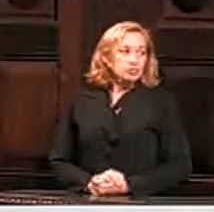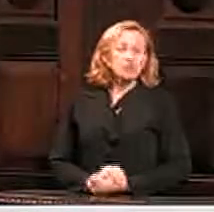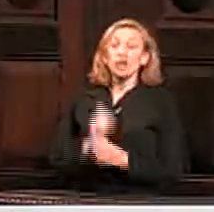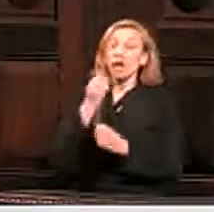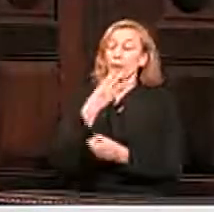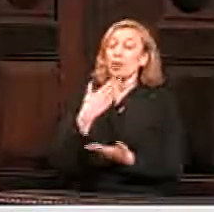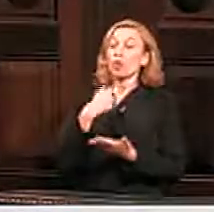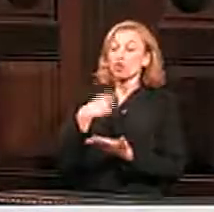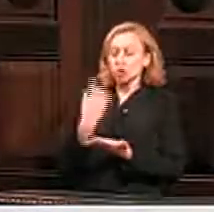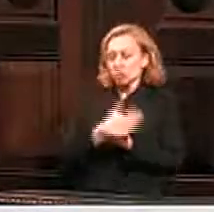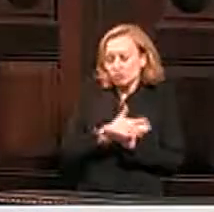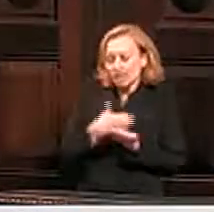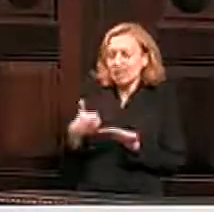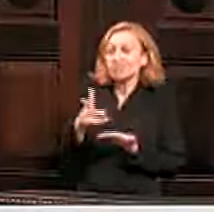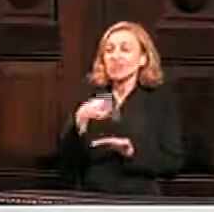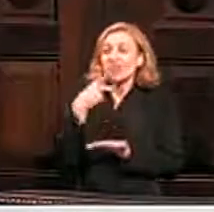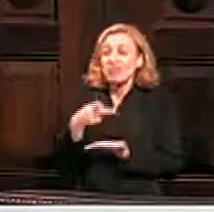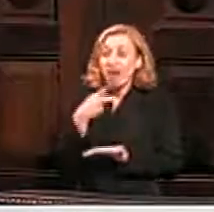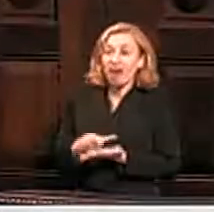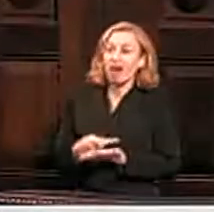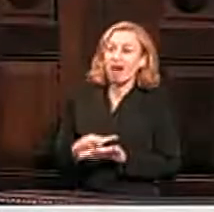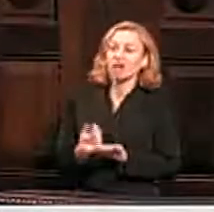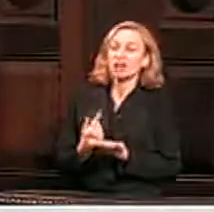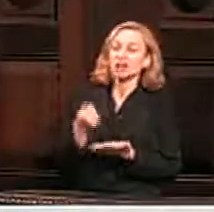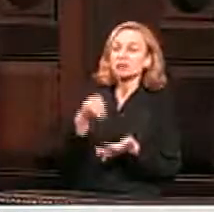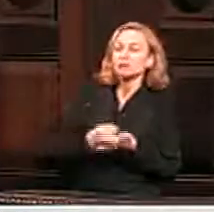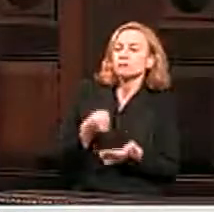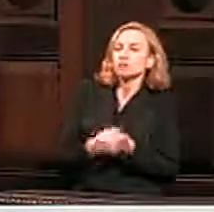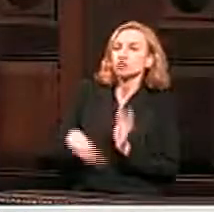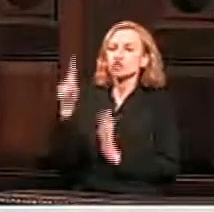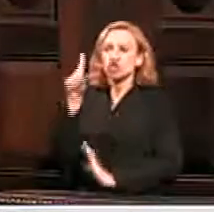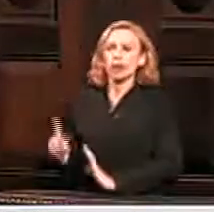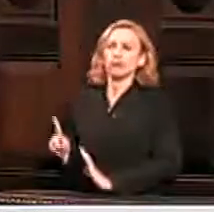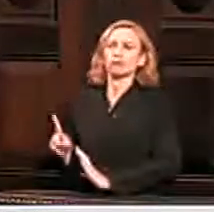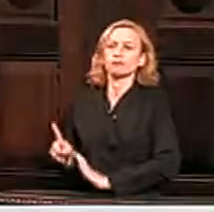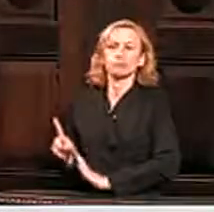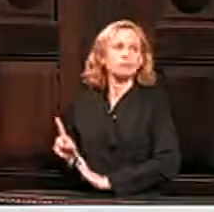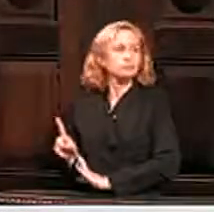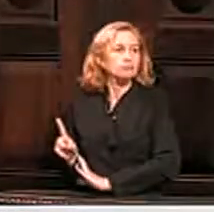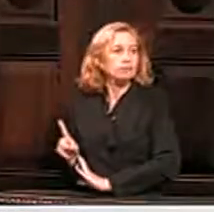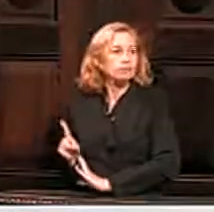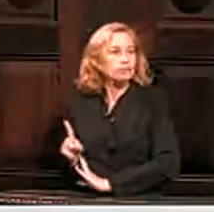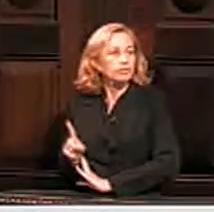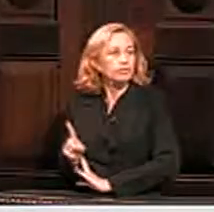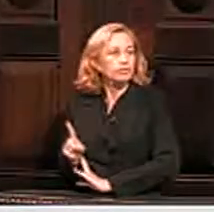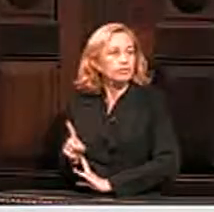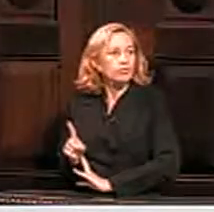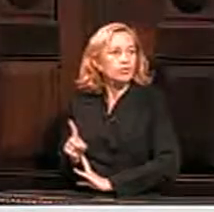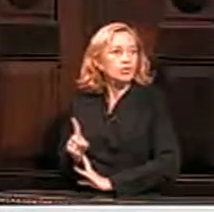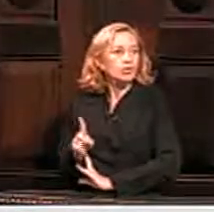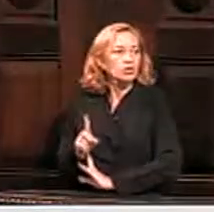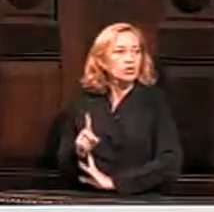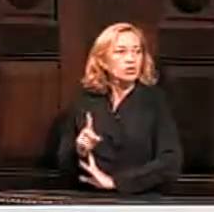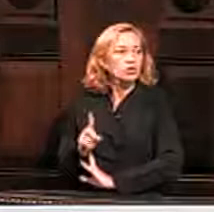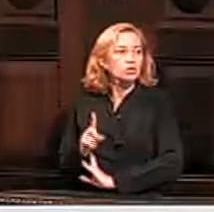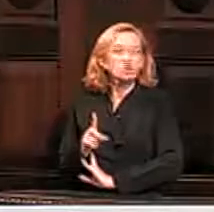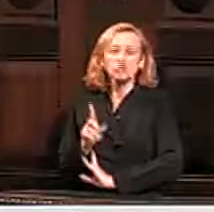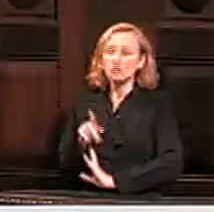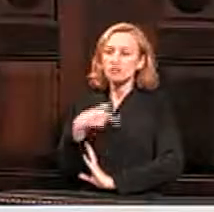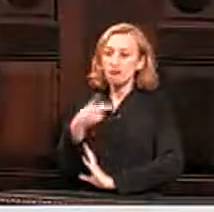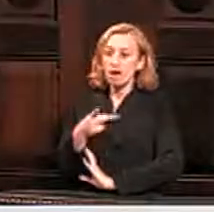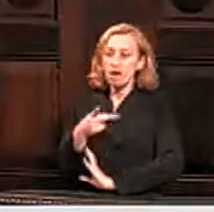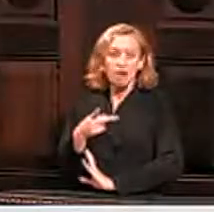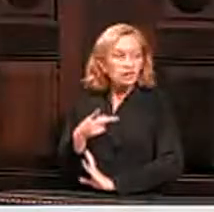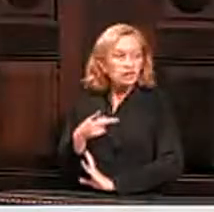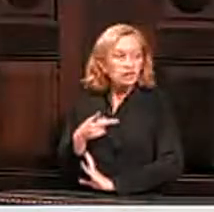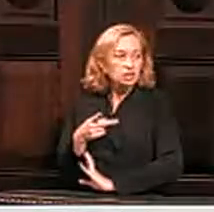comece a dizer e definir direito qual a causa. Quando se diz aqui que ao mesmo tempo